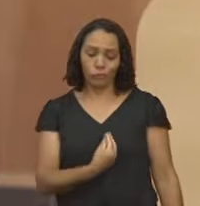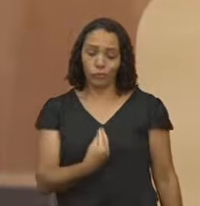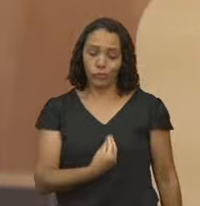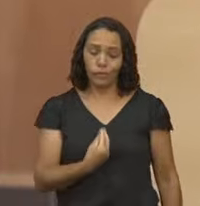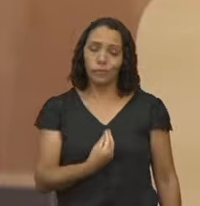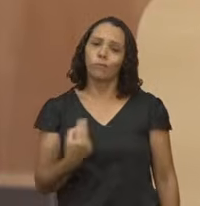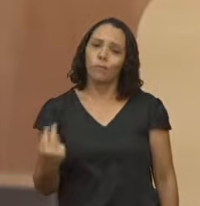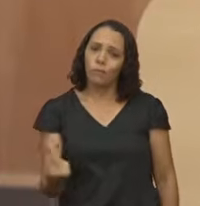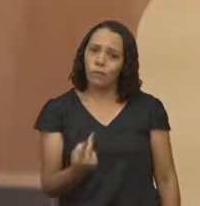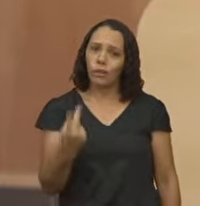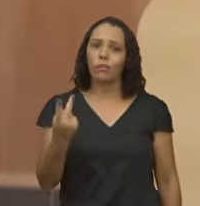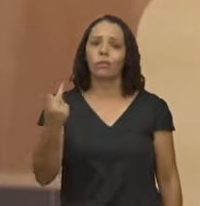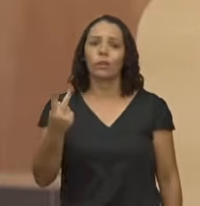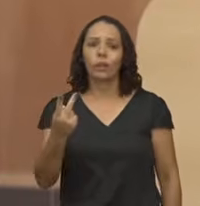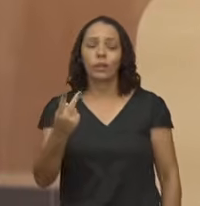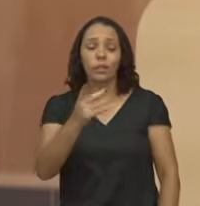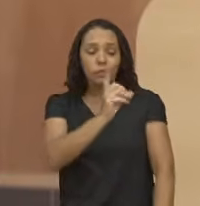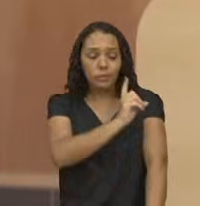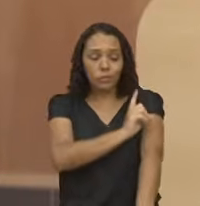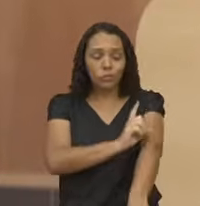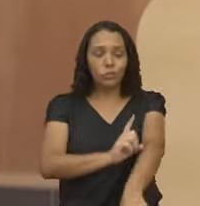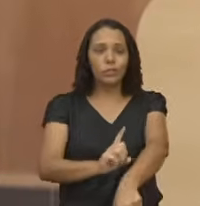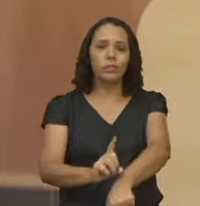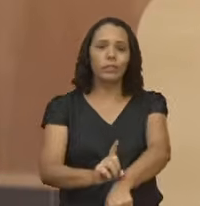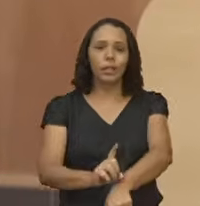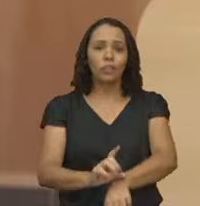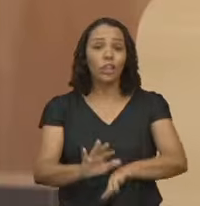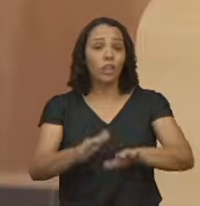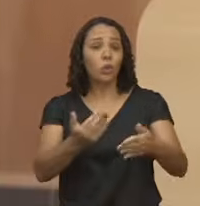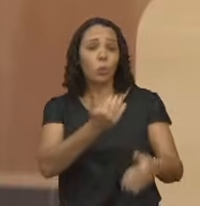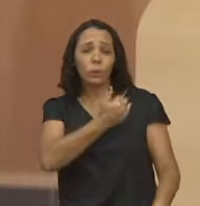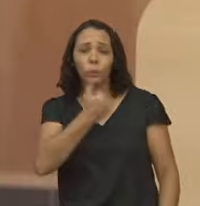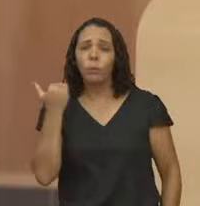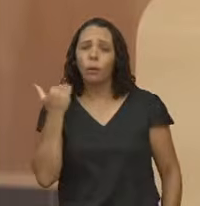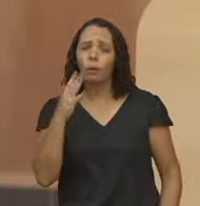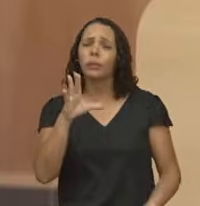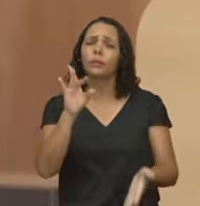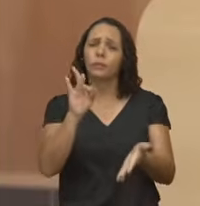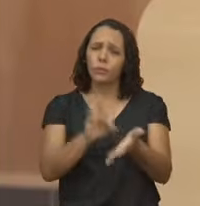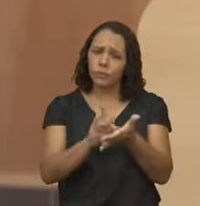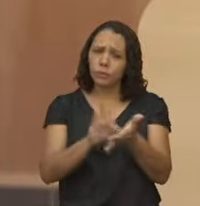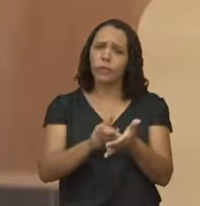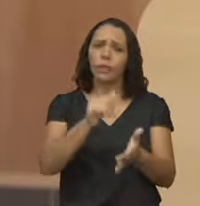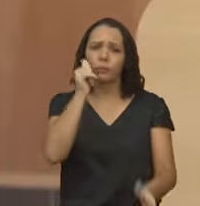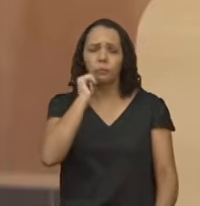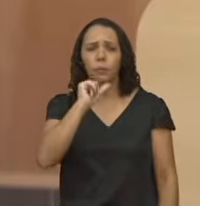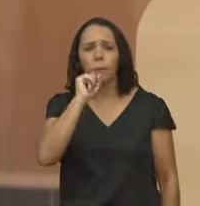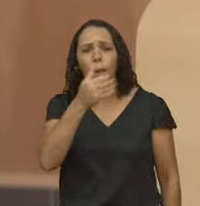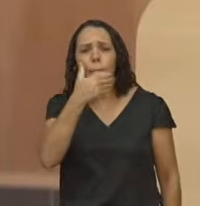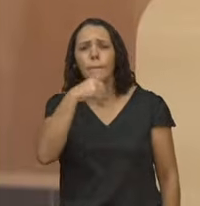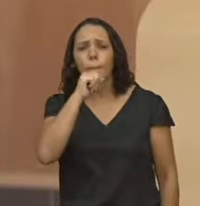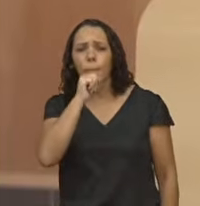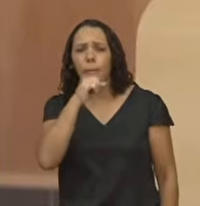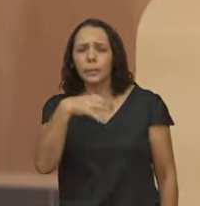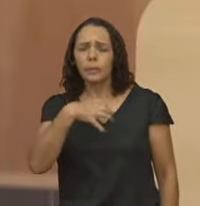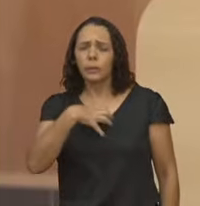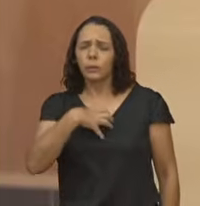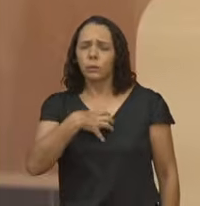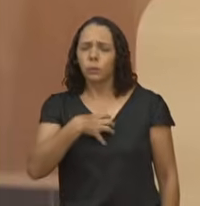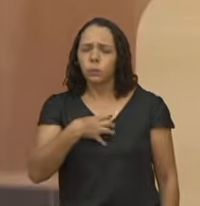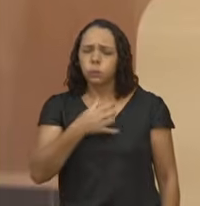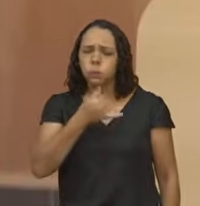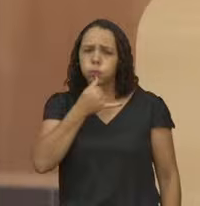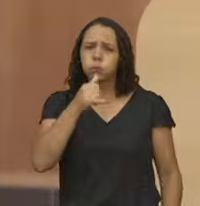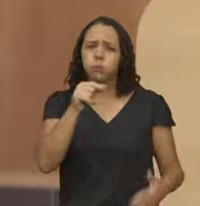luto gestacional, do reconhecimento dessa dor desses pais, que hoje não é